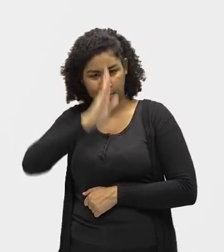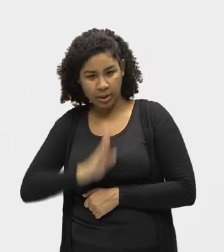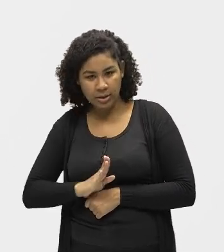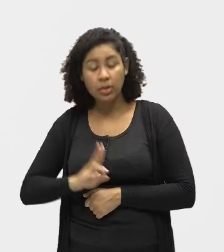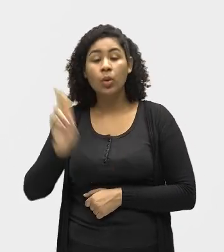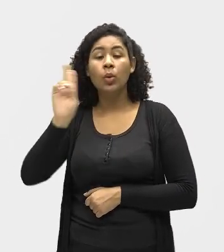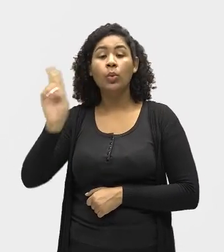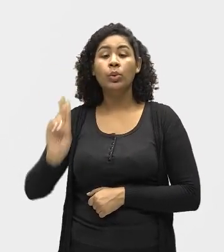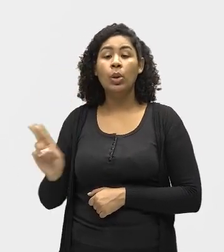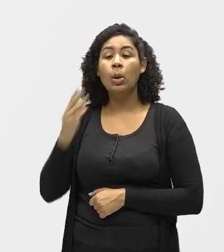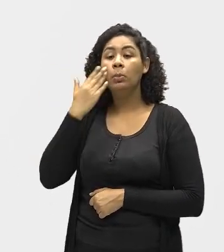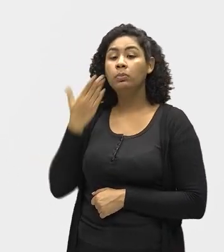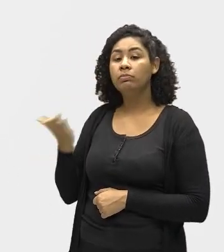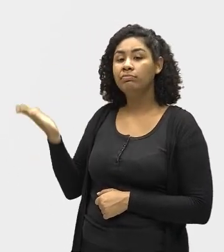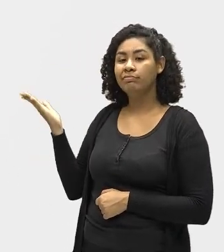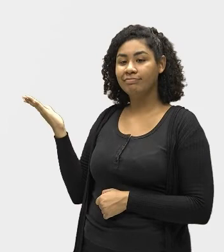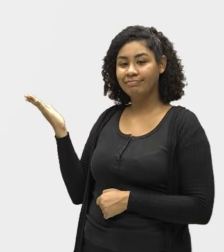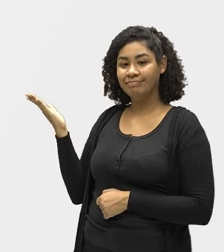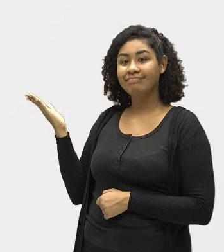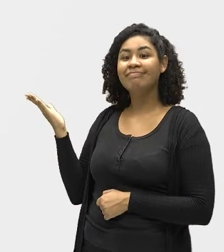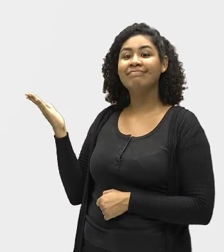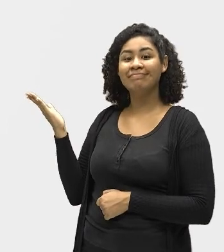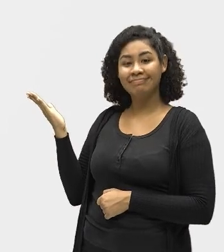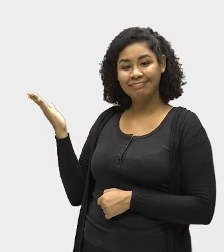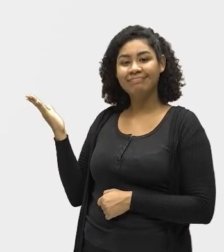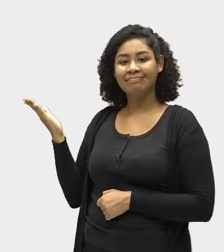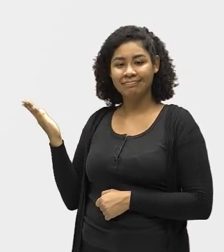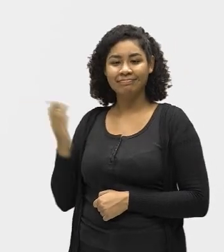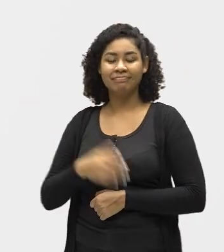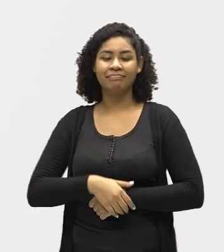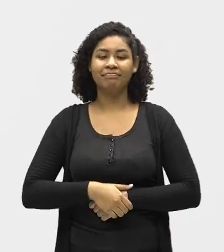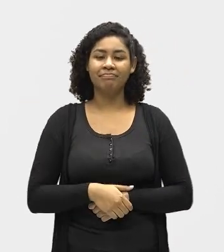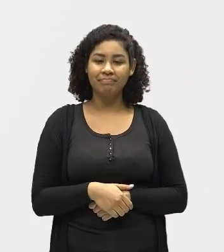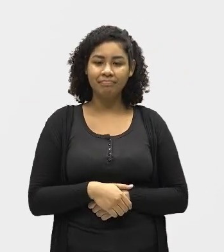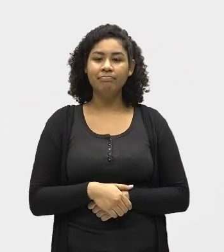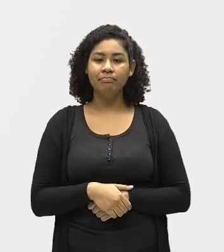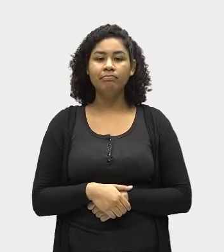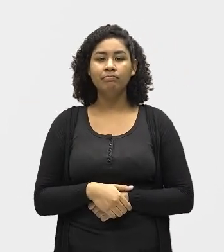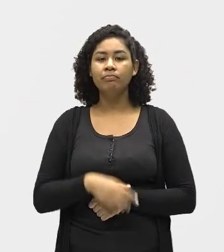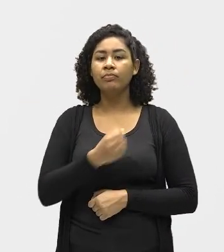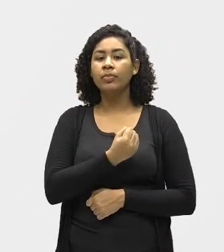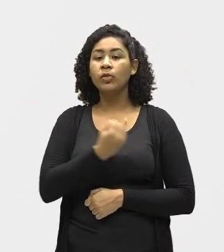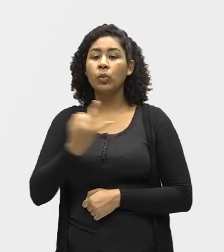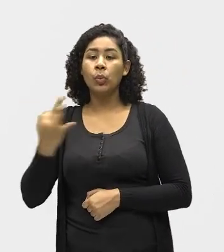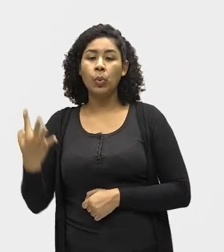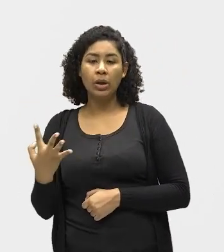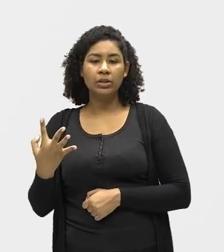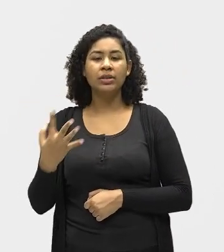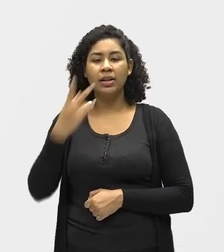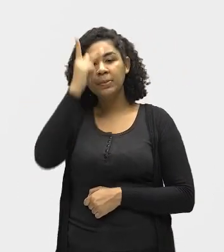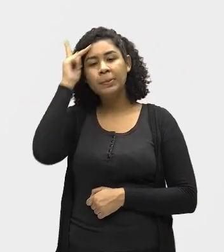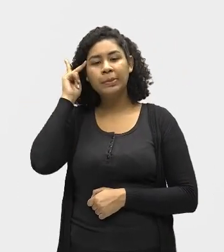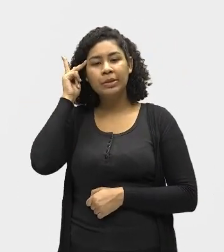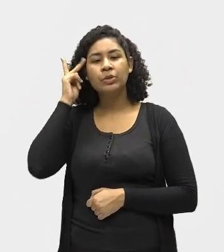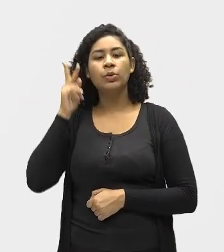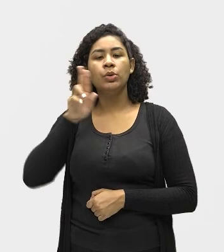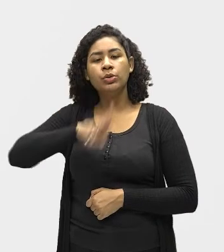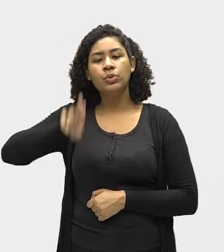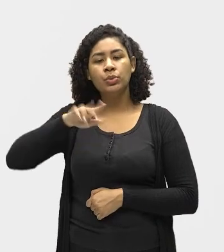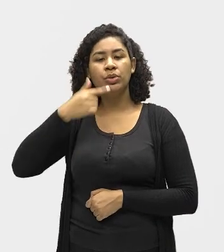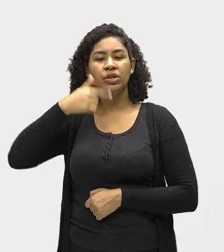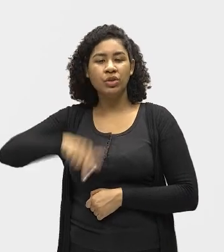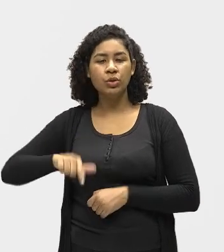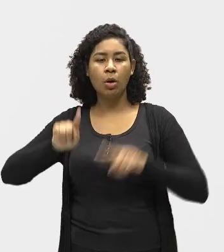mil, Sateré-Maué, com 8,9 mil, os Terena, com mais ou menos 8 mil, Ningatu,